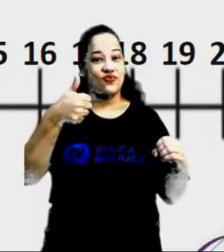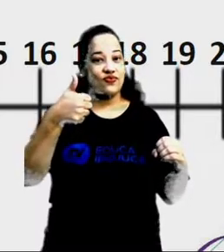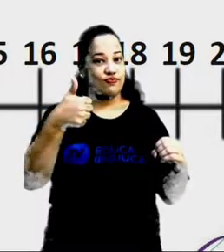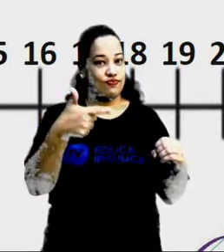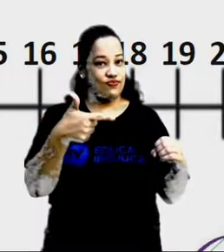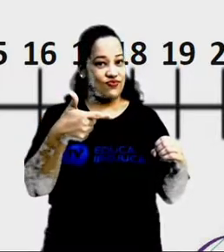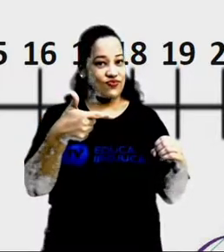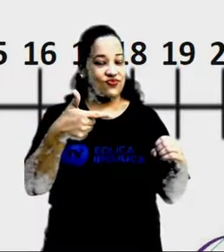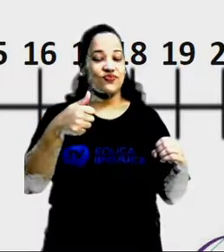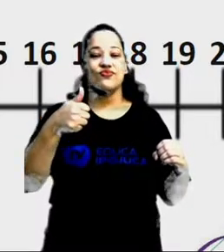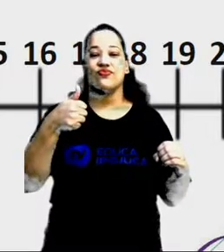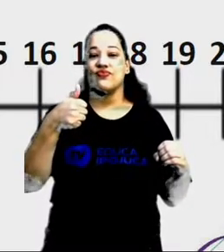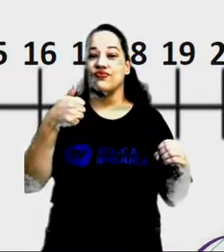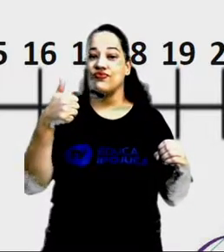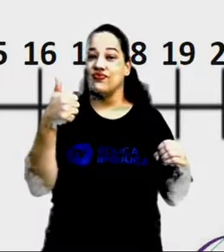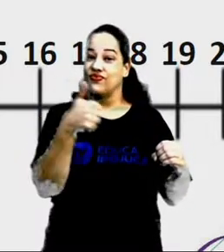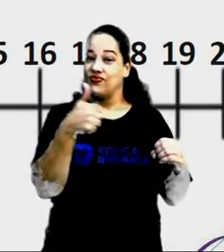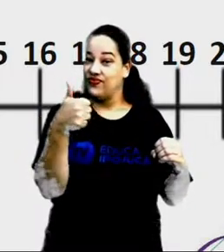12,